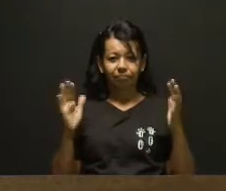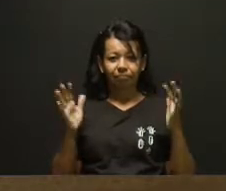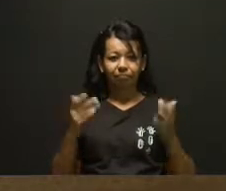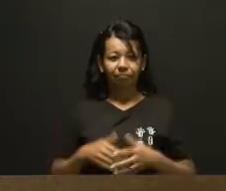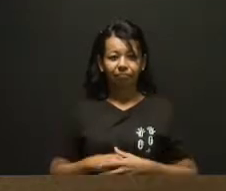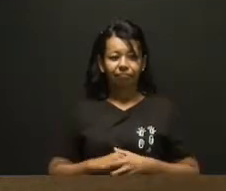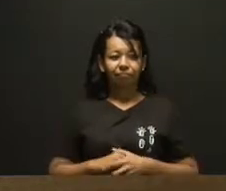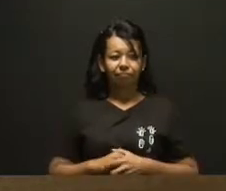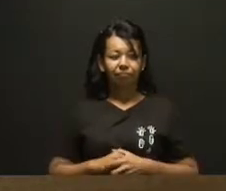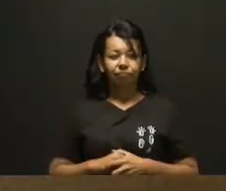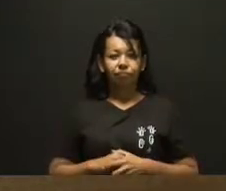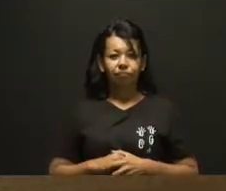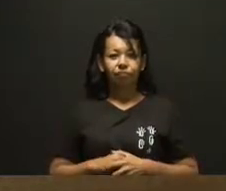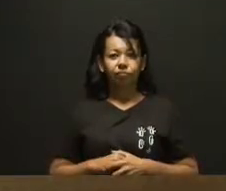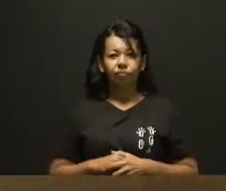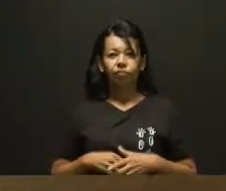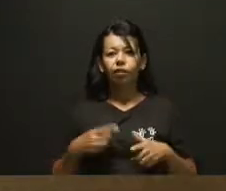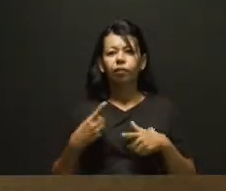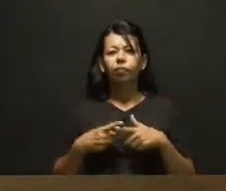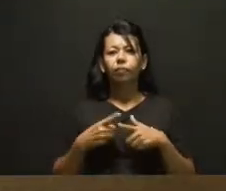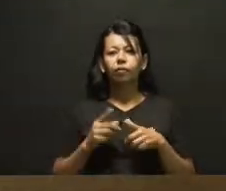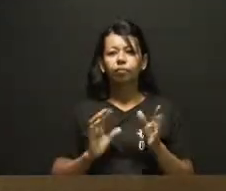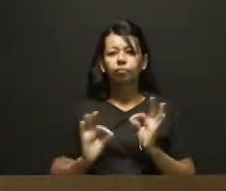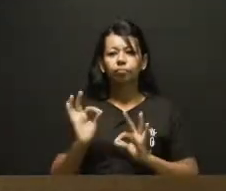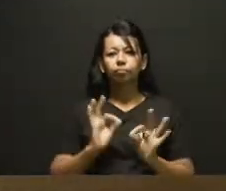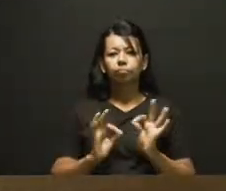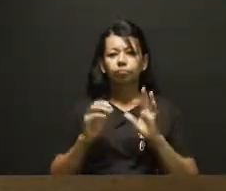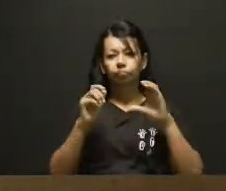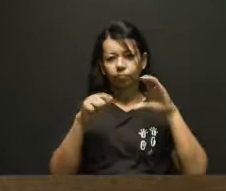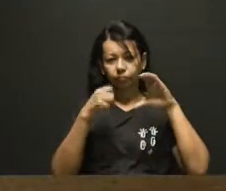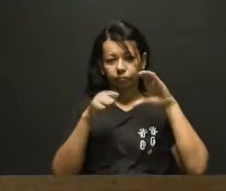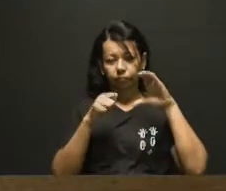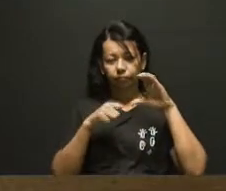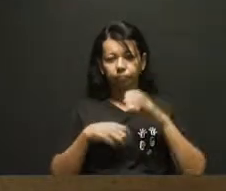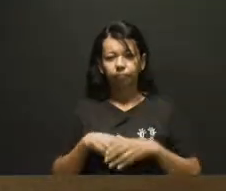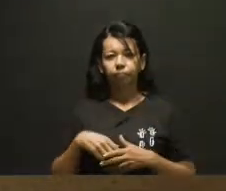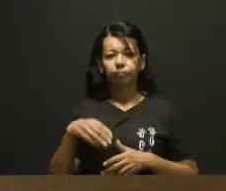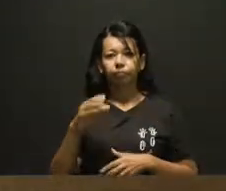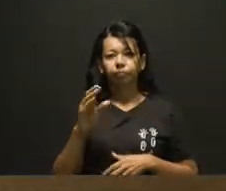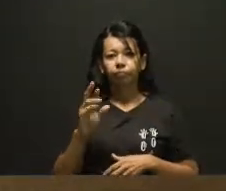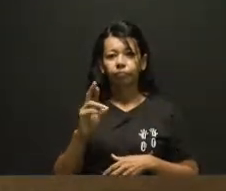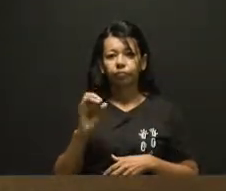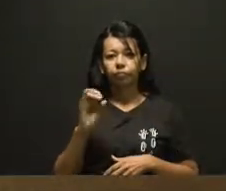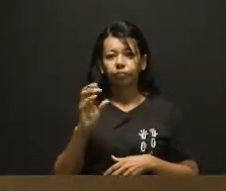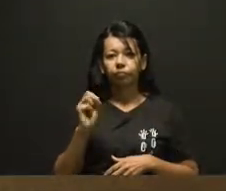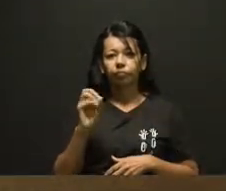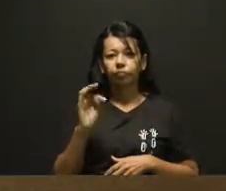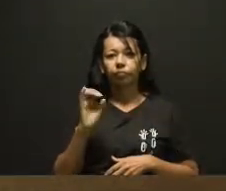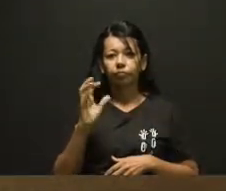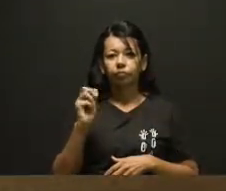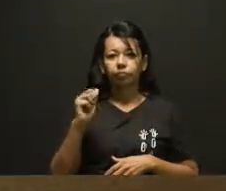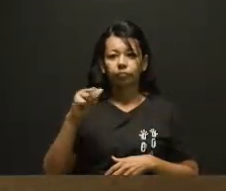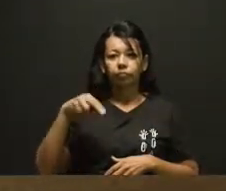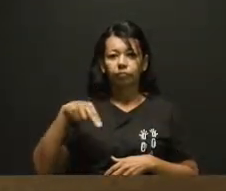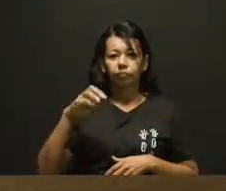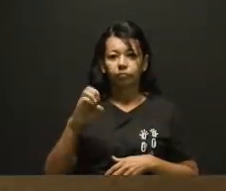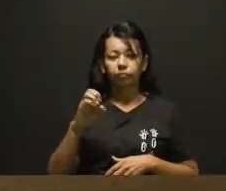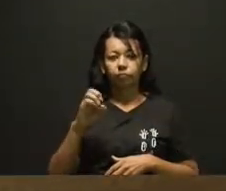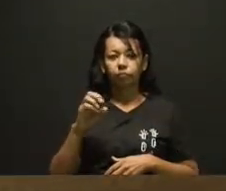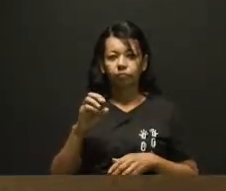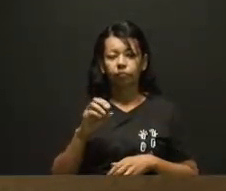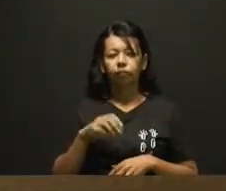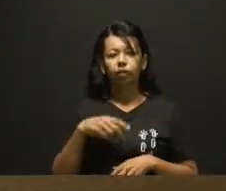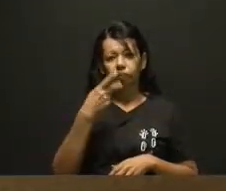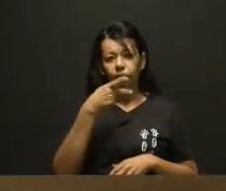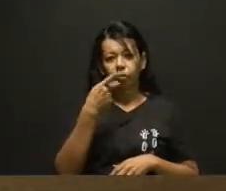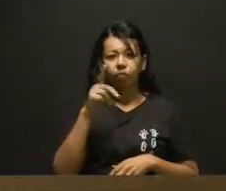o porquê eu fiz esse vídeo né a doutora cristiane em que orientou que seria legal fazer